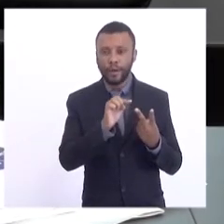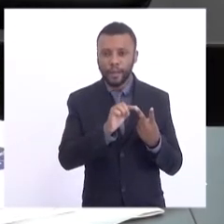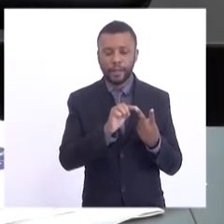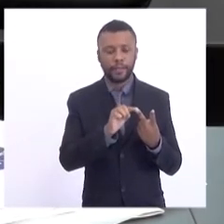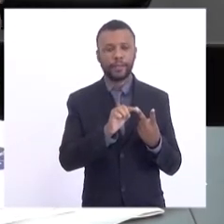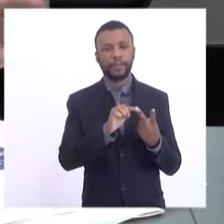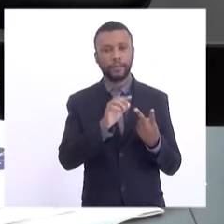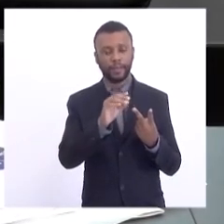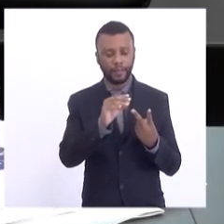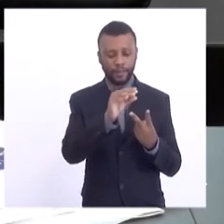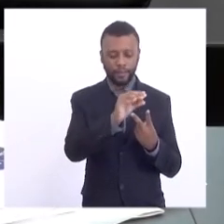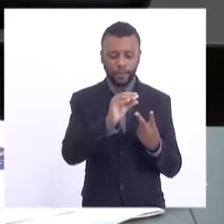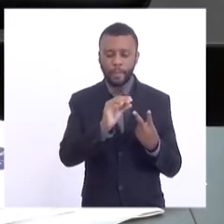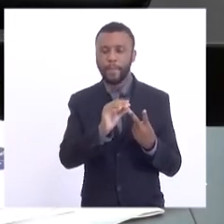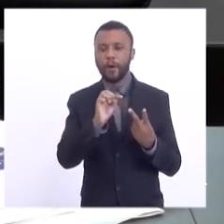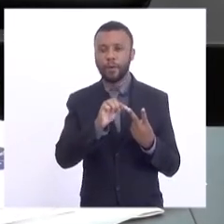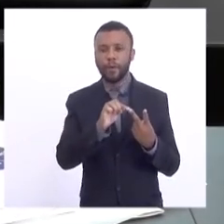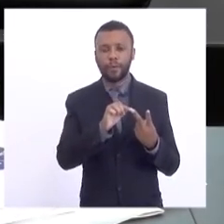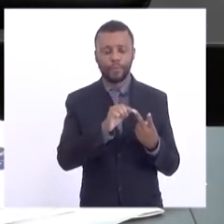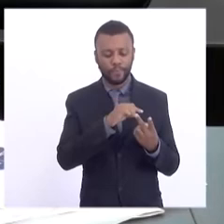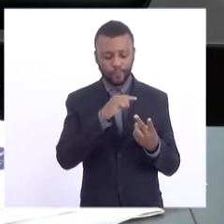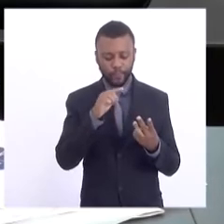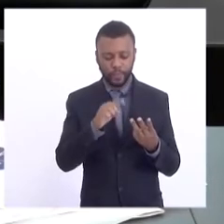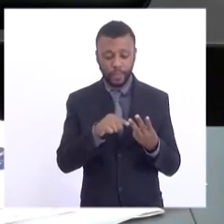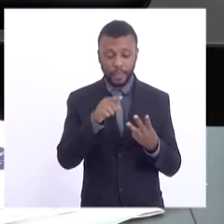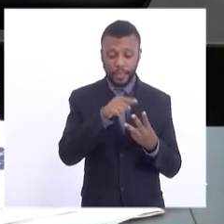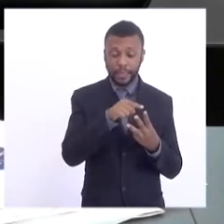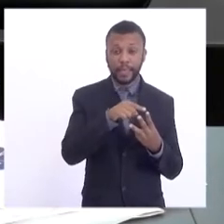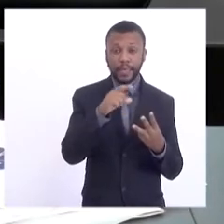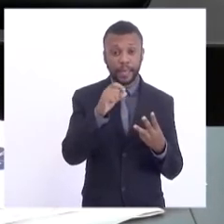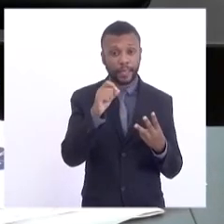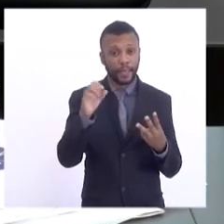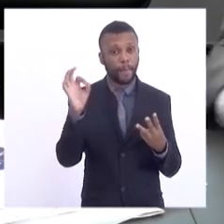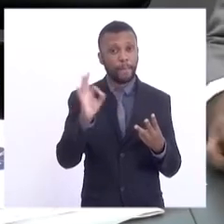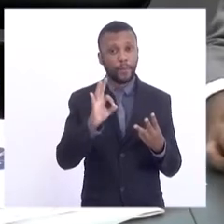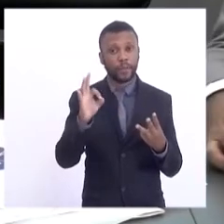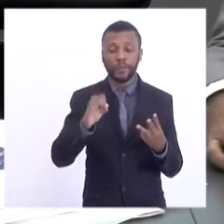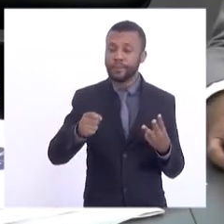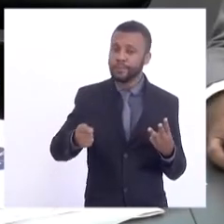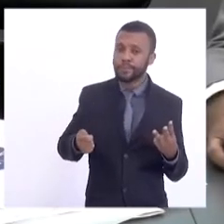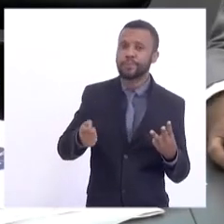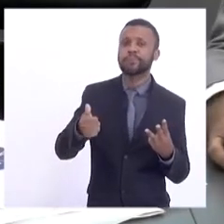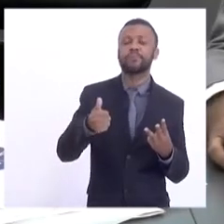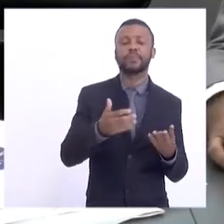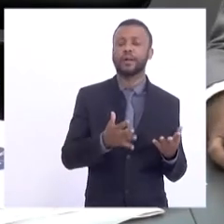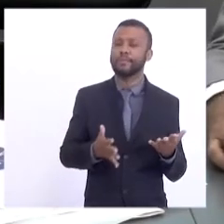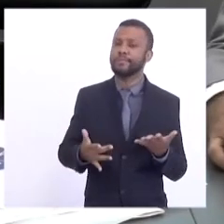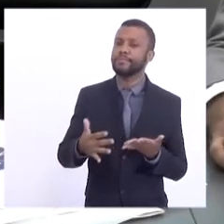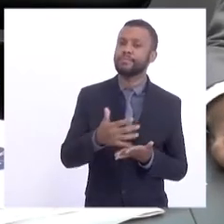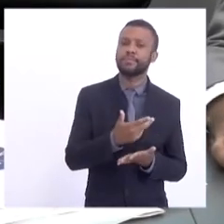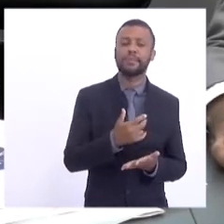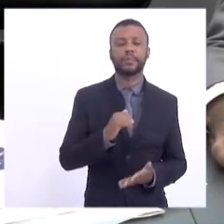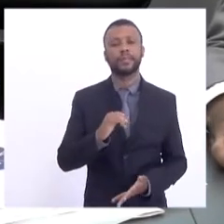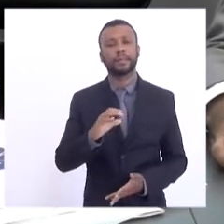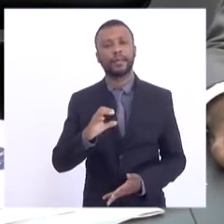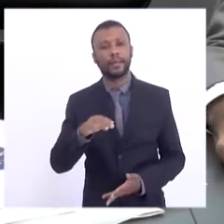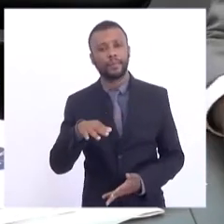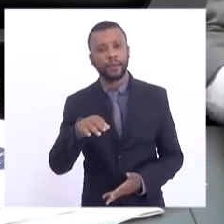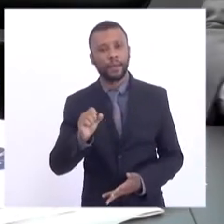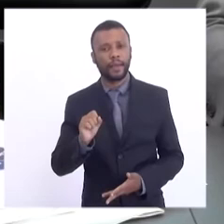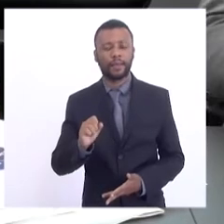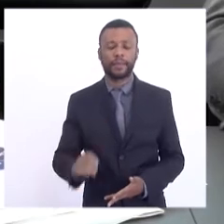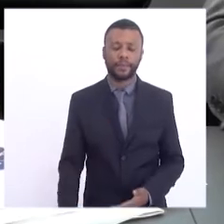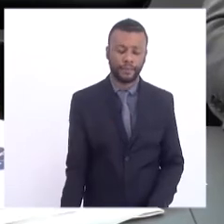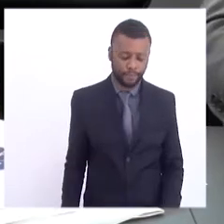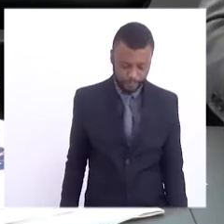e vai para o Face e os apps só Relembrando ele é sempre por cento adicional arrecadação ICMS por isso é um valor bem expressivo eu